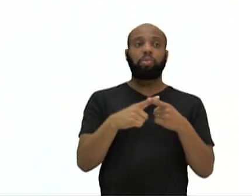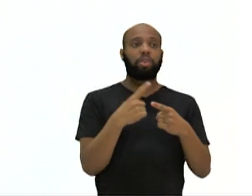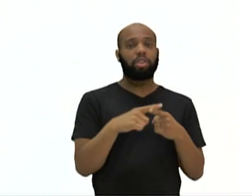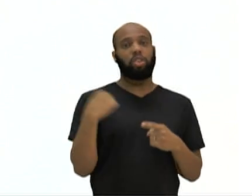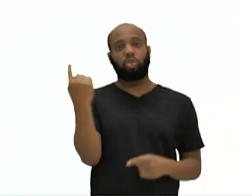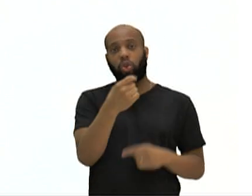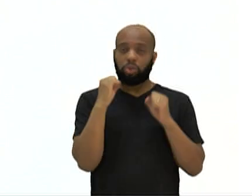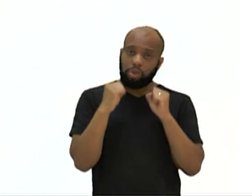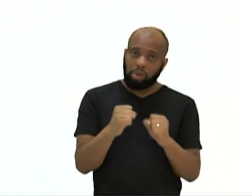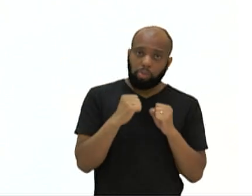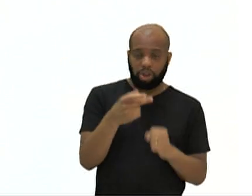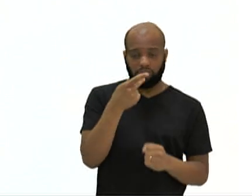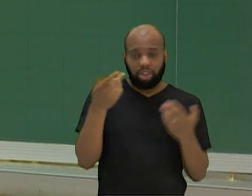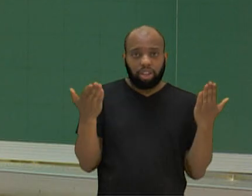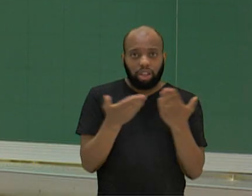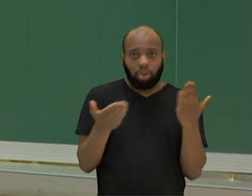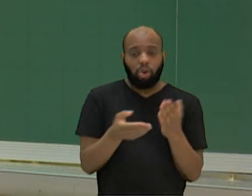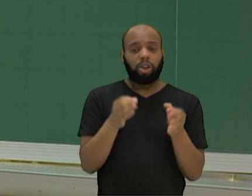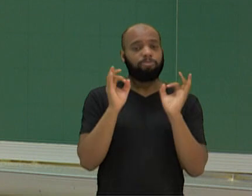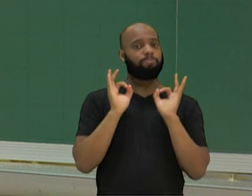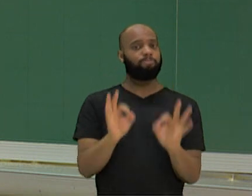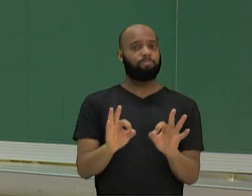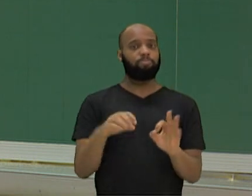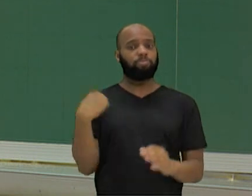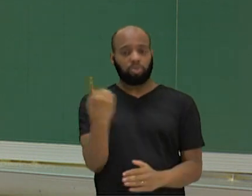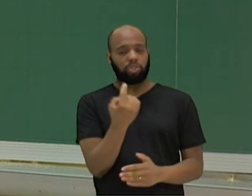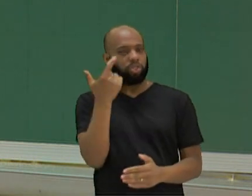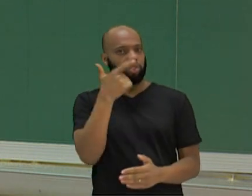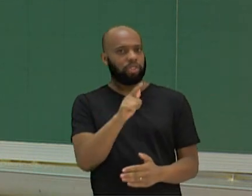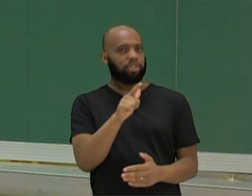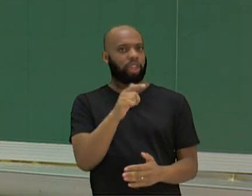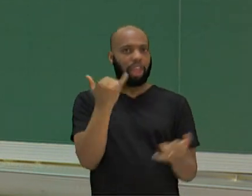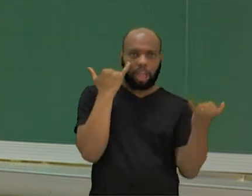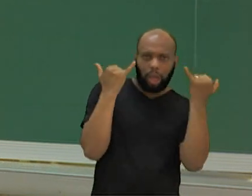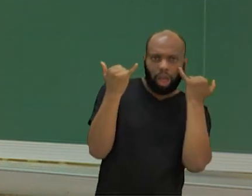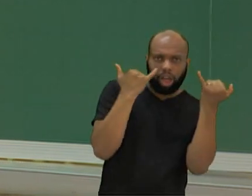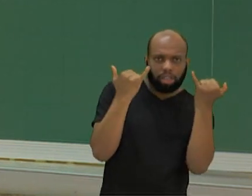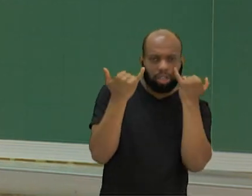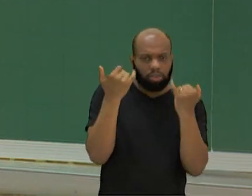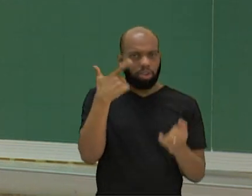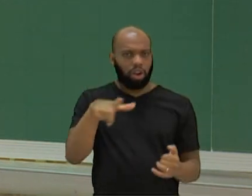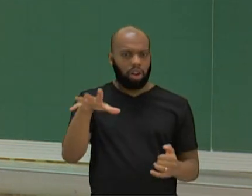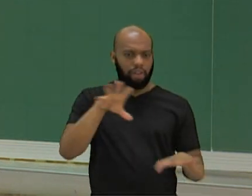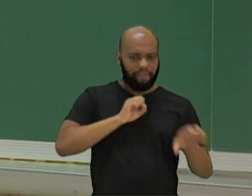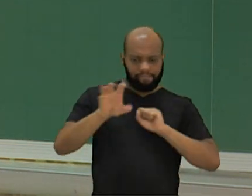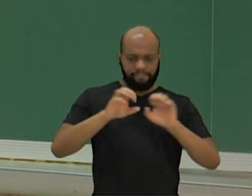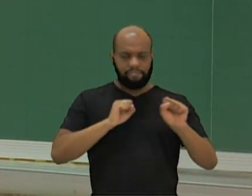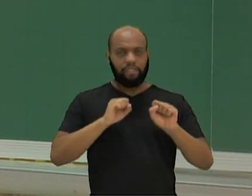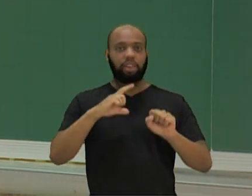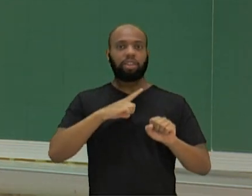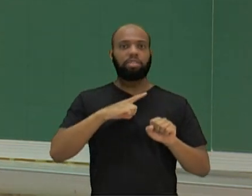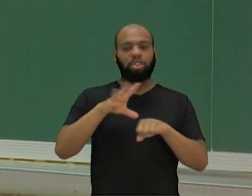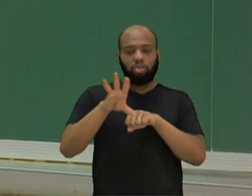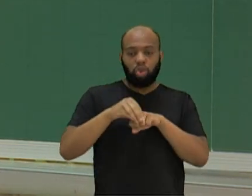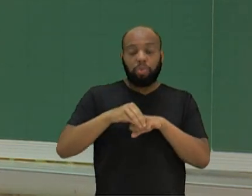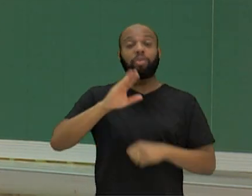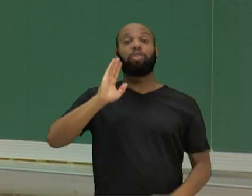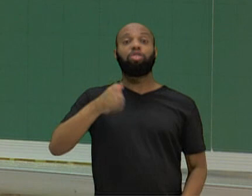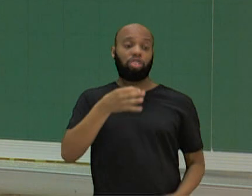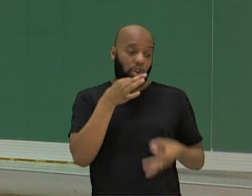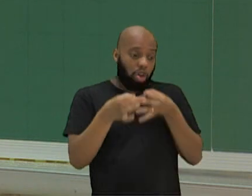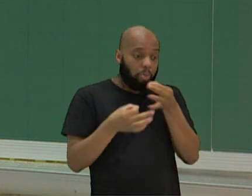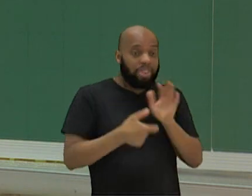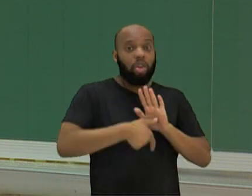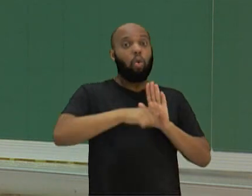gente poderia dizer agora que o ideal para a gente ler, assistir uma informação é a gente ter um conhecimento crítico